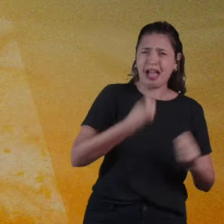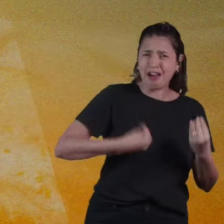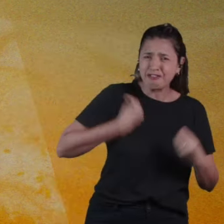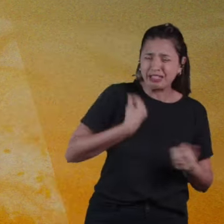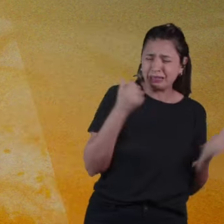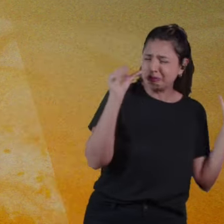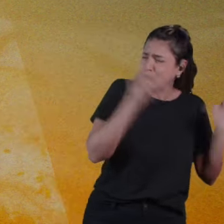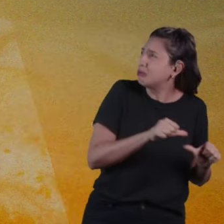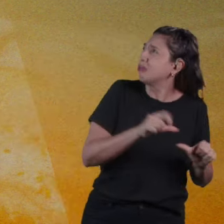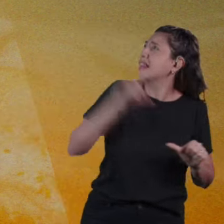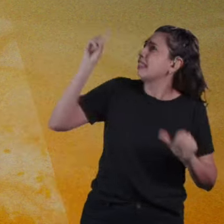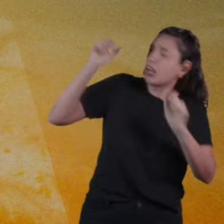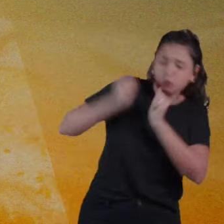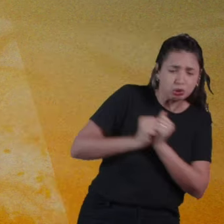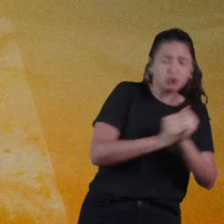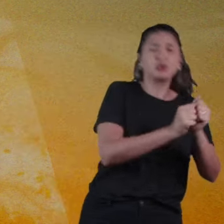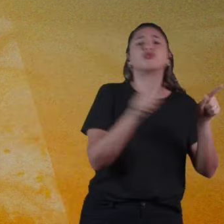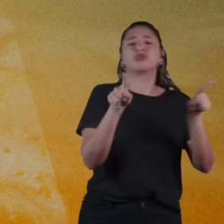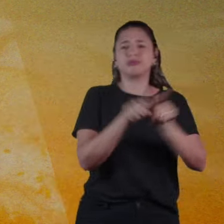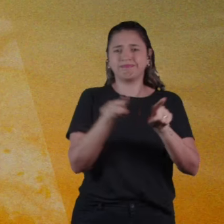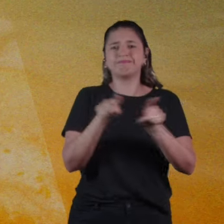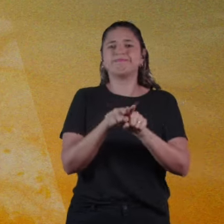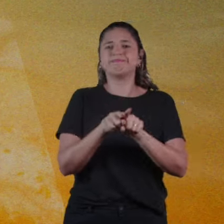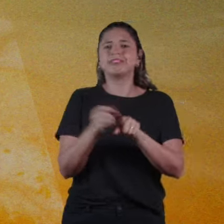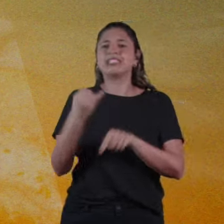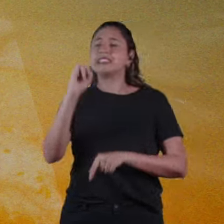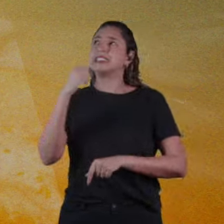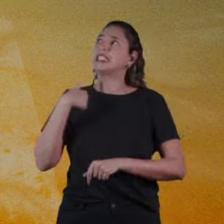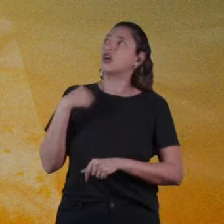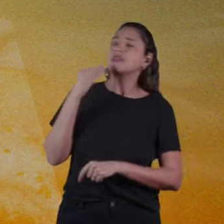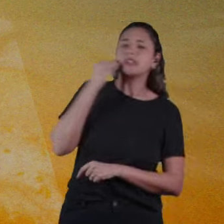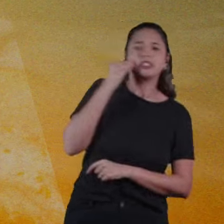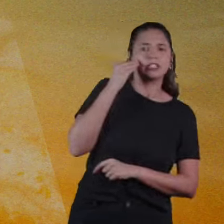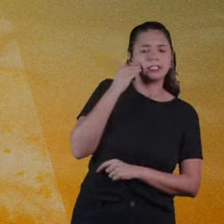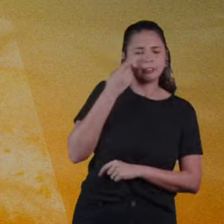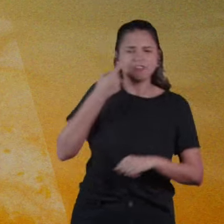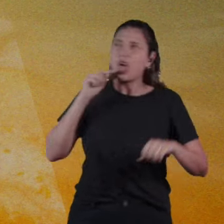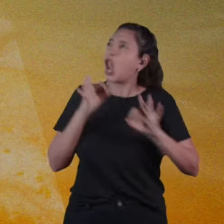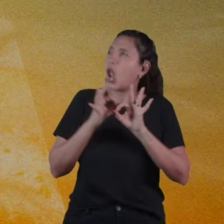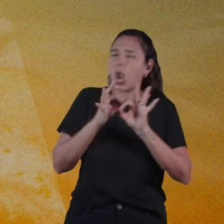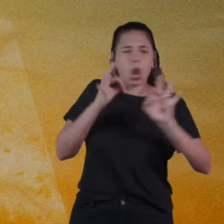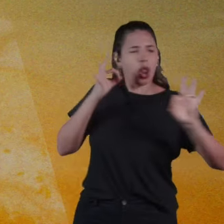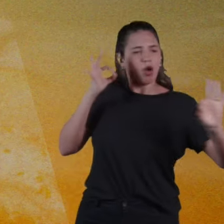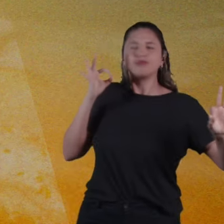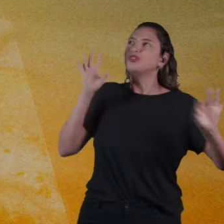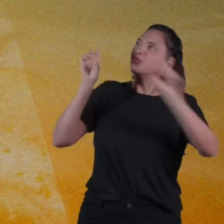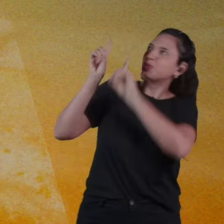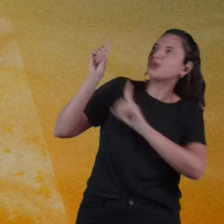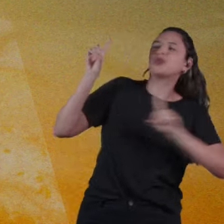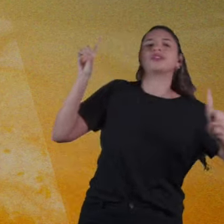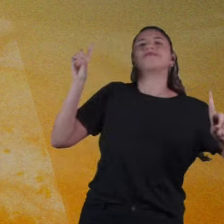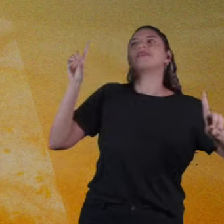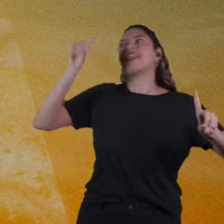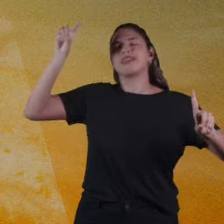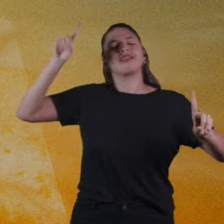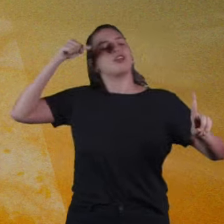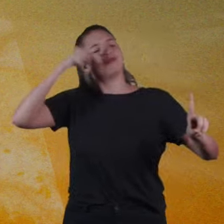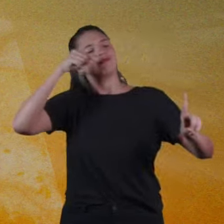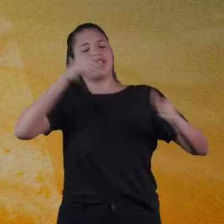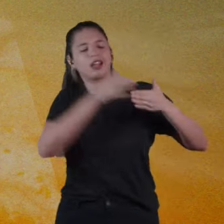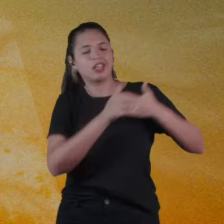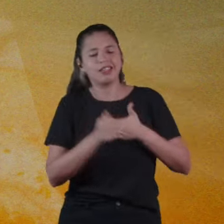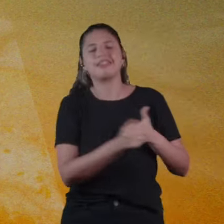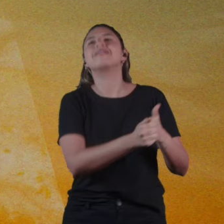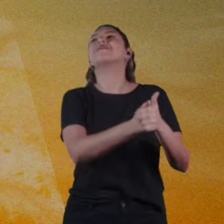também. Se tomo as asas da alvorada e me detenho nos confins dos mares, ainda lá me haverá de guiar a